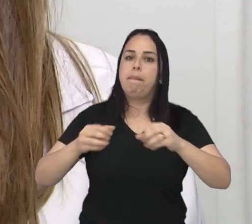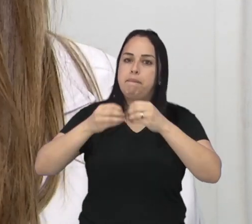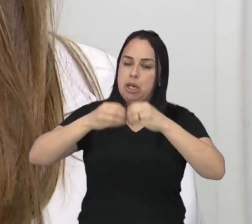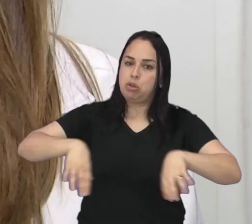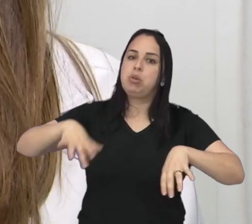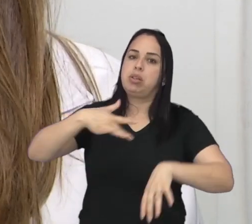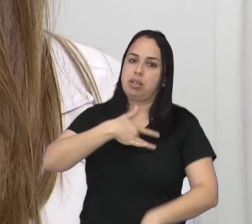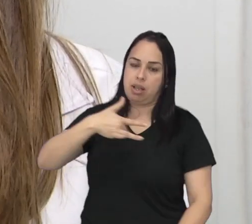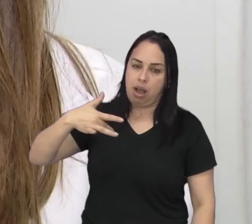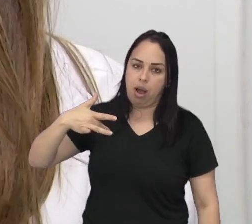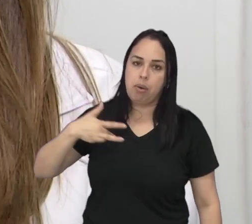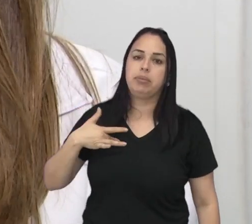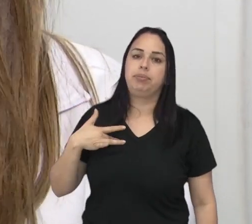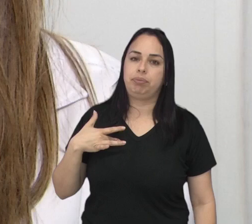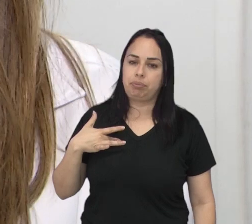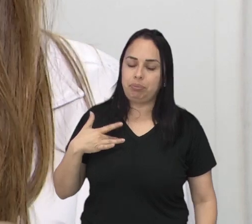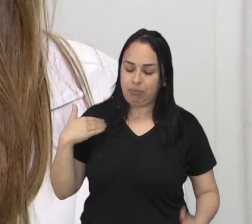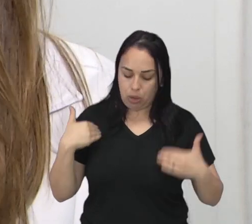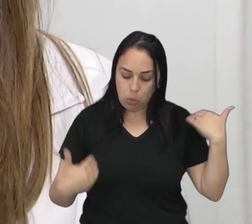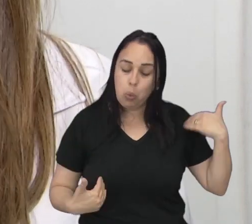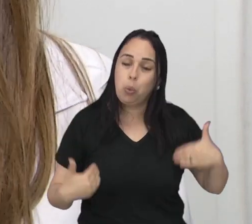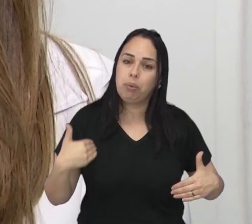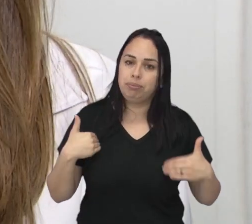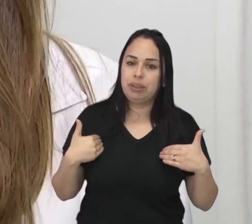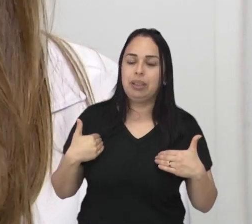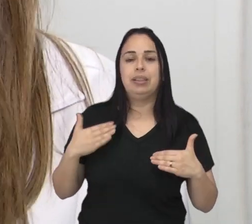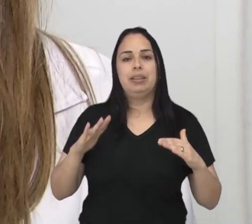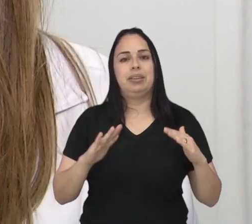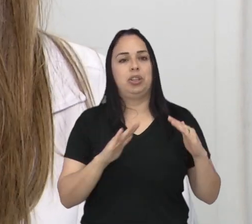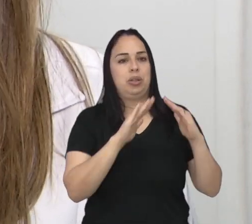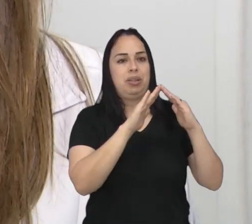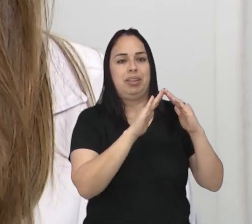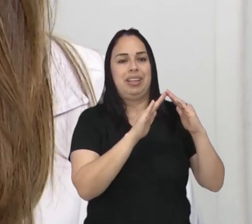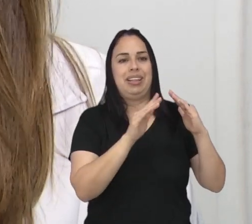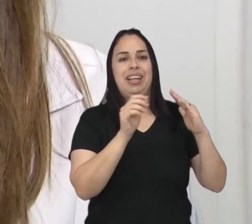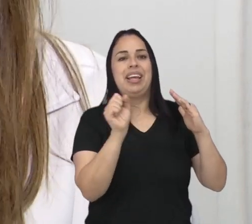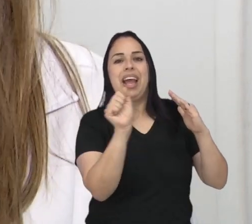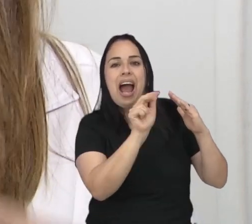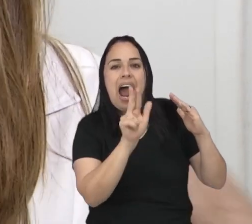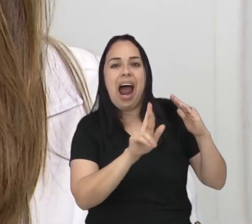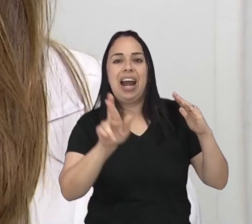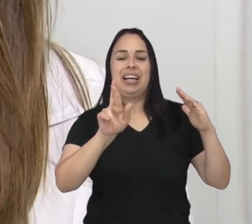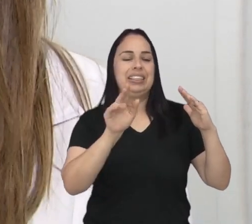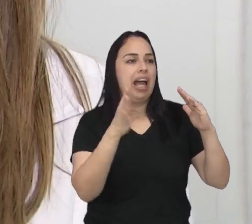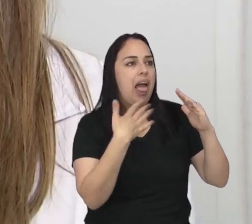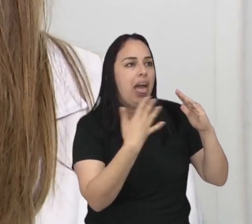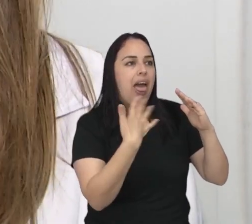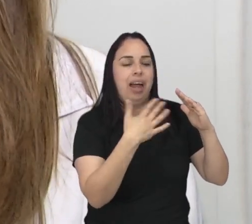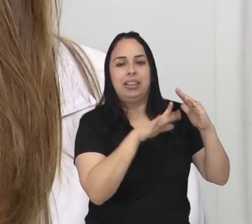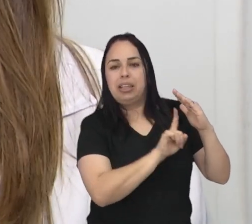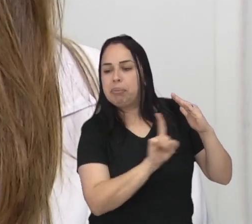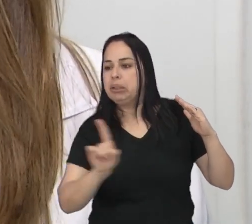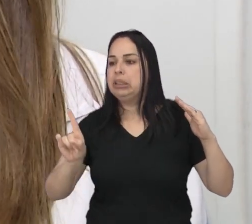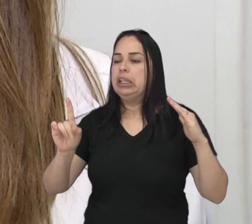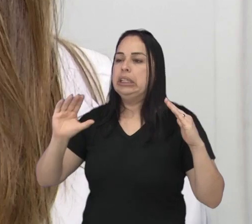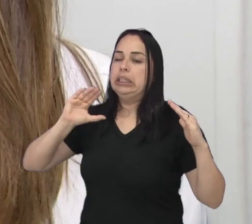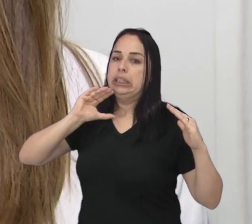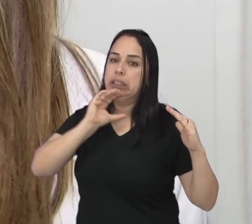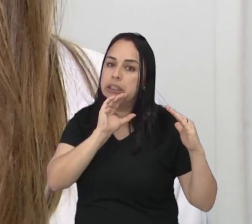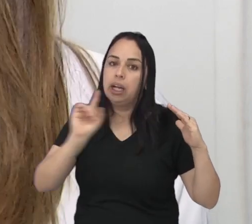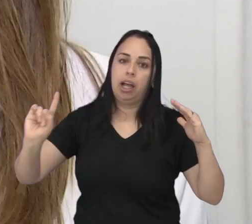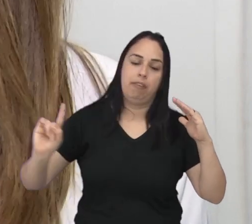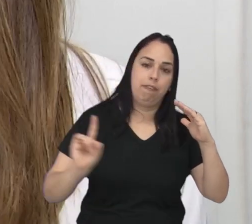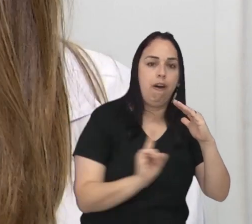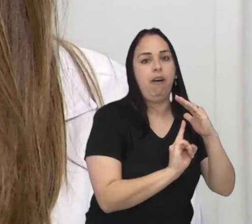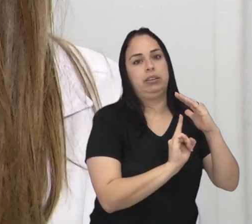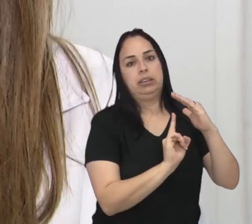isso impacta diretamente na mudança da questão do corpo, né? Então, às vezes estão dentro de um ambiente que tem ar-condicionado, depois saem na parte de fora